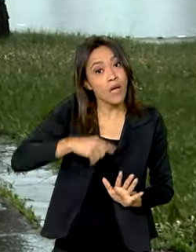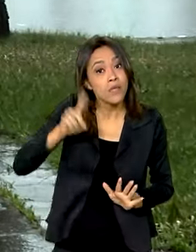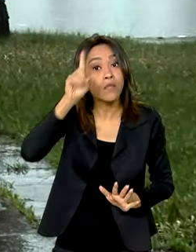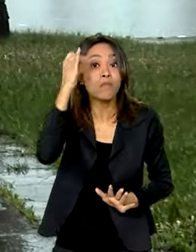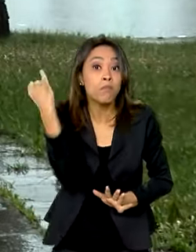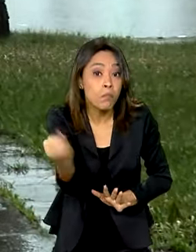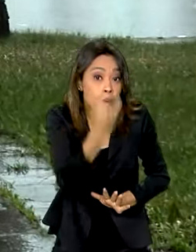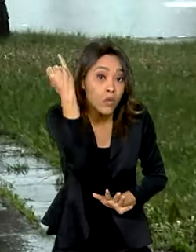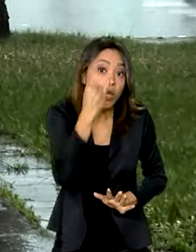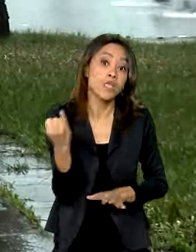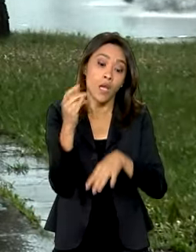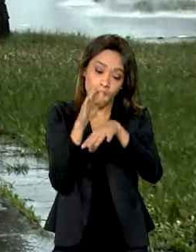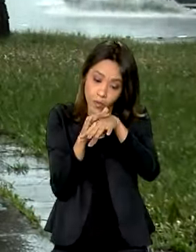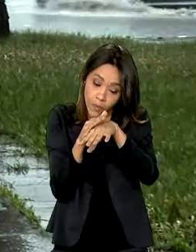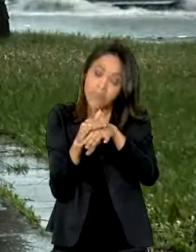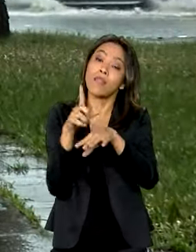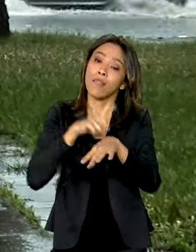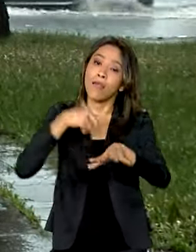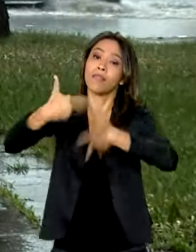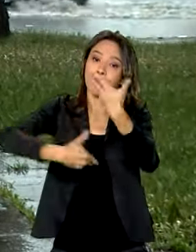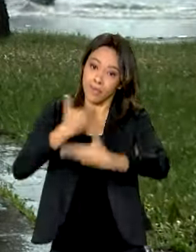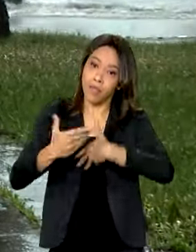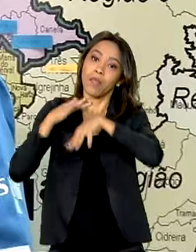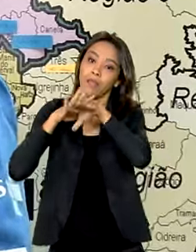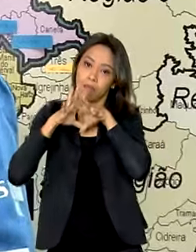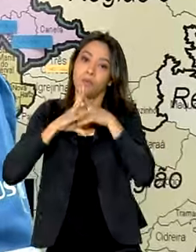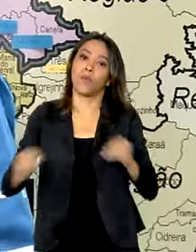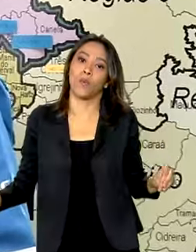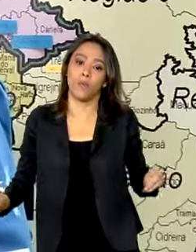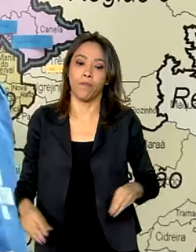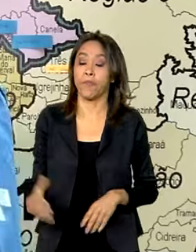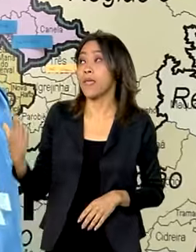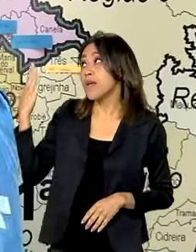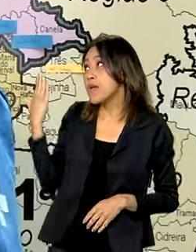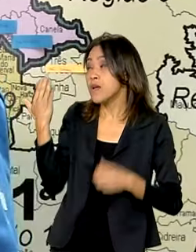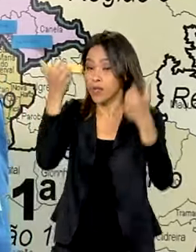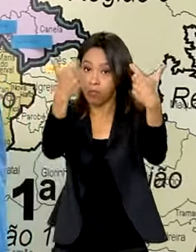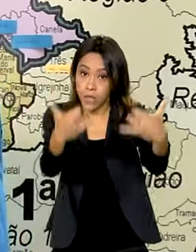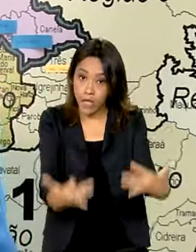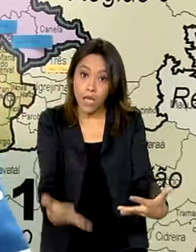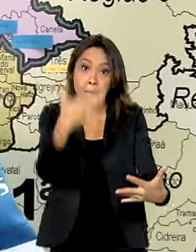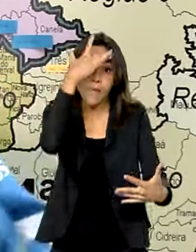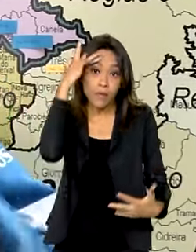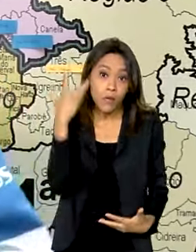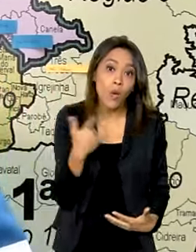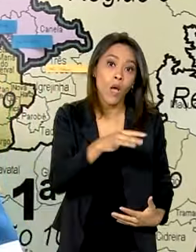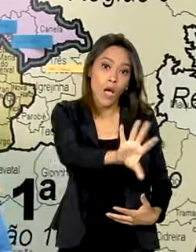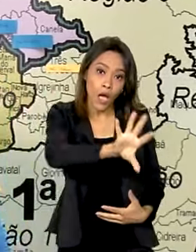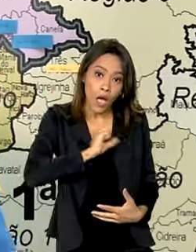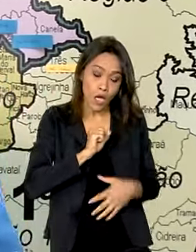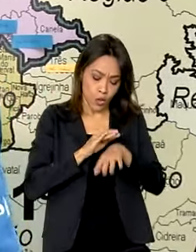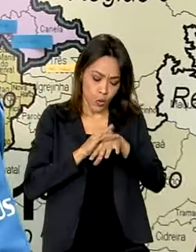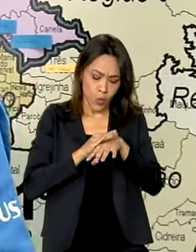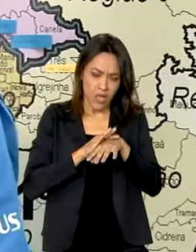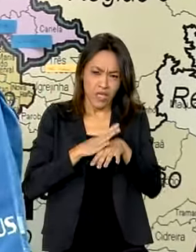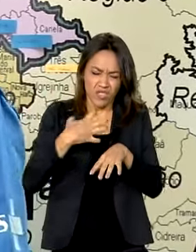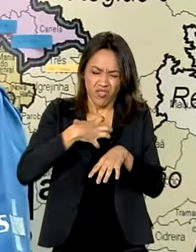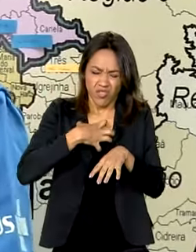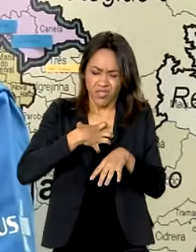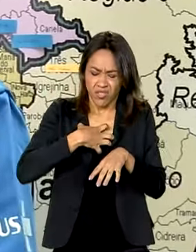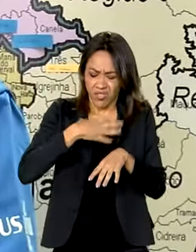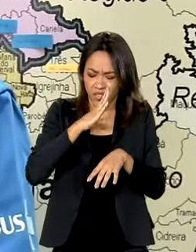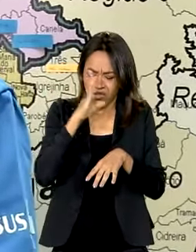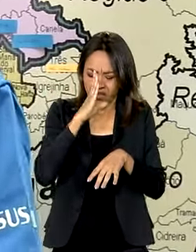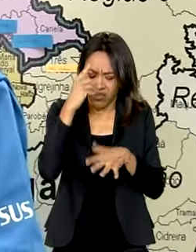leptospirose tem tratamento e cura. Para aquelas pessoas que desenvolverem aqueles sinais e sintomas, procurar uma